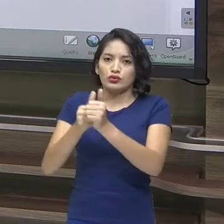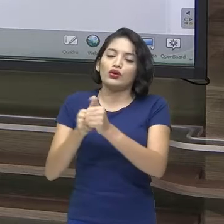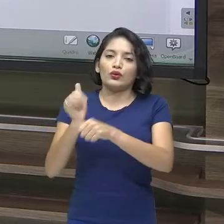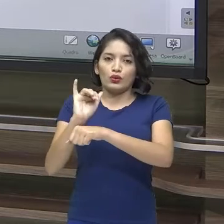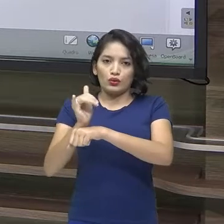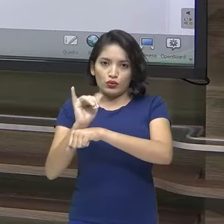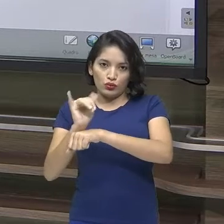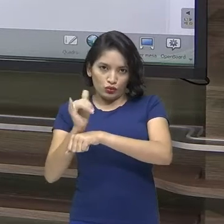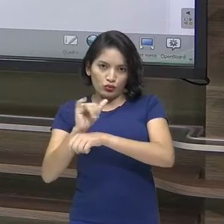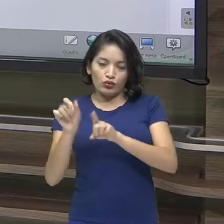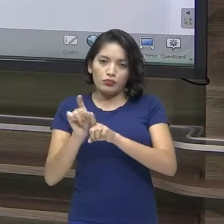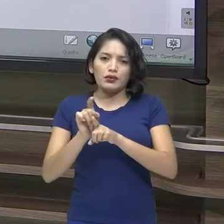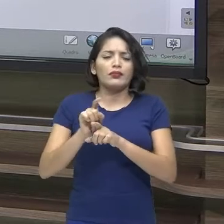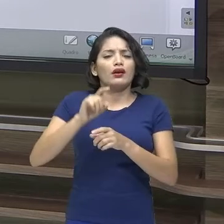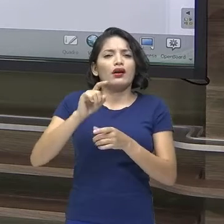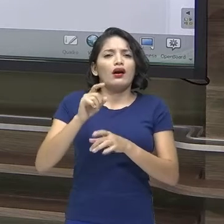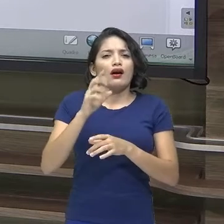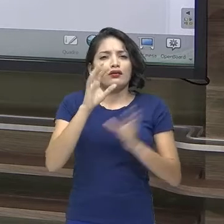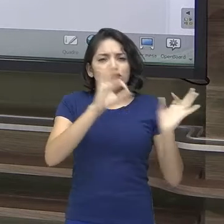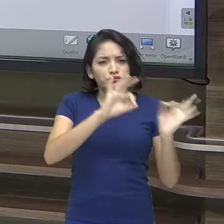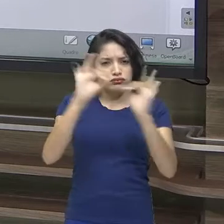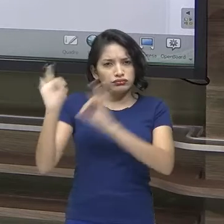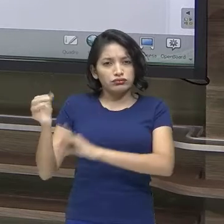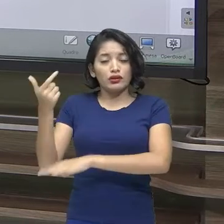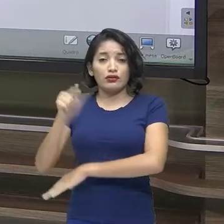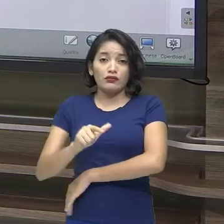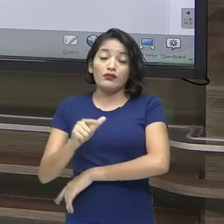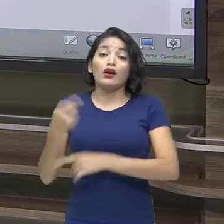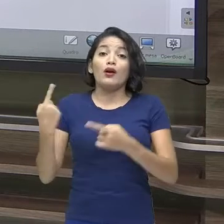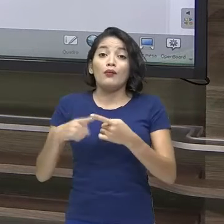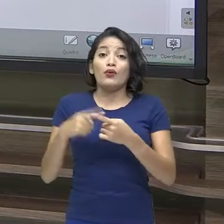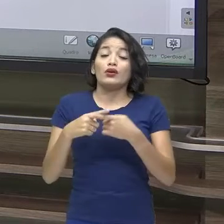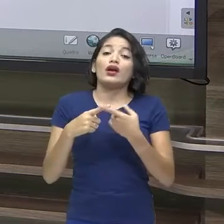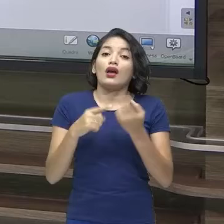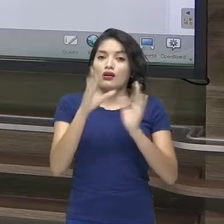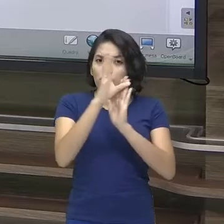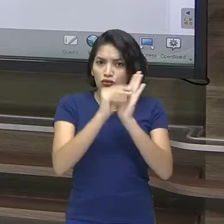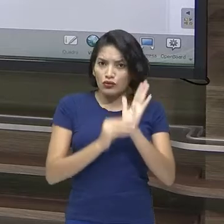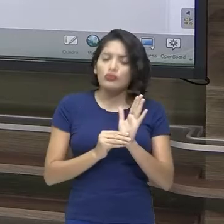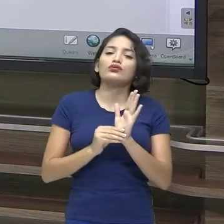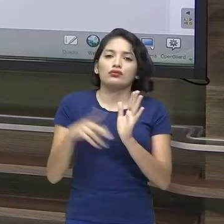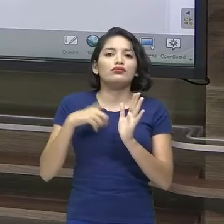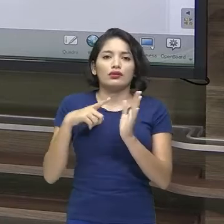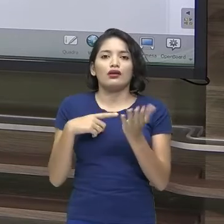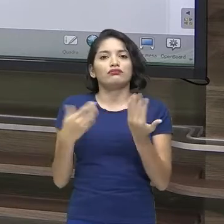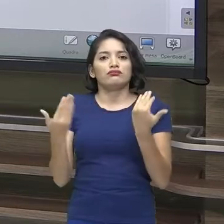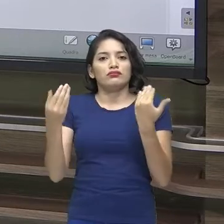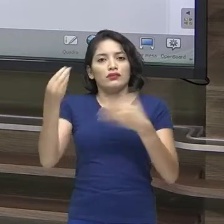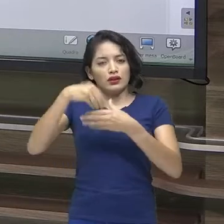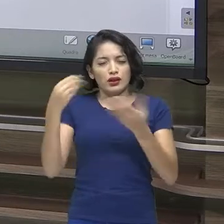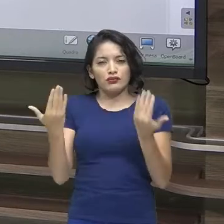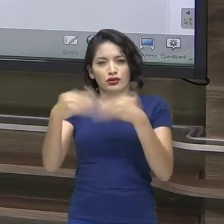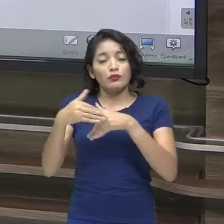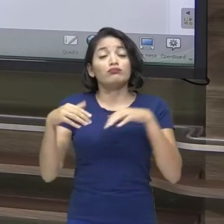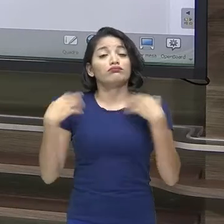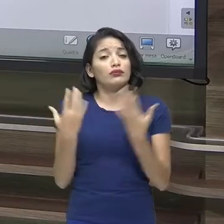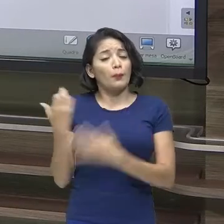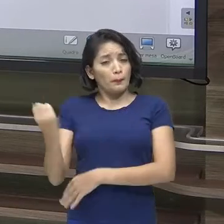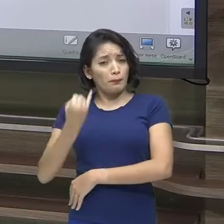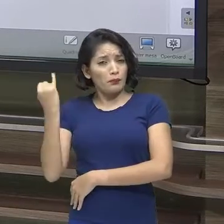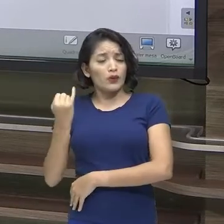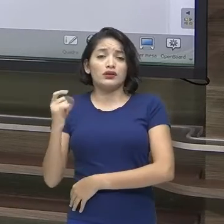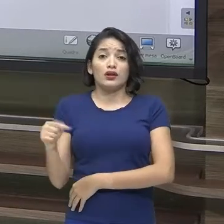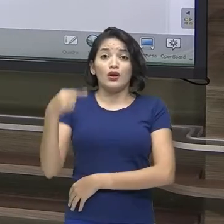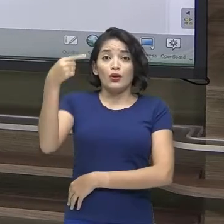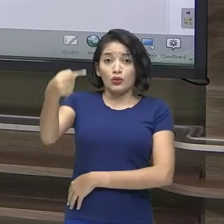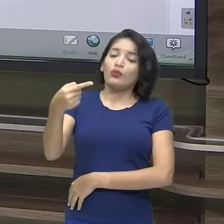acompanhar essa aula, tá? Porque esse é um dos conteúdos que mais a gente costuma ver em processos de vestibular. Então, é muito importante, já que no que vem o